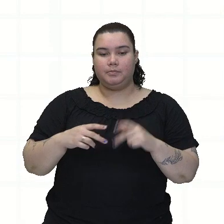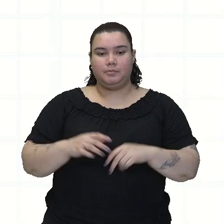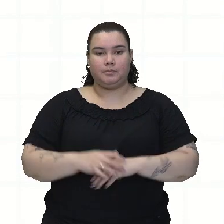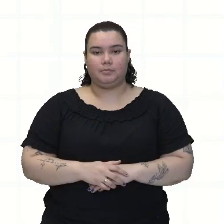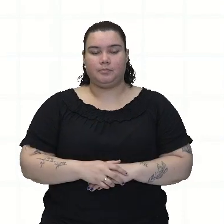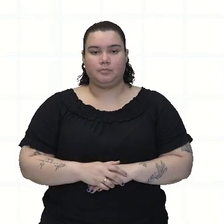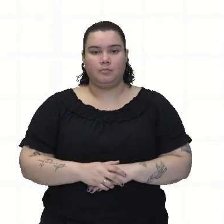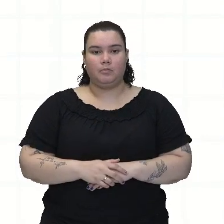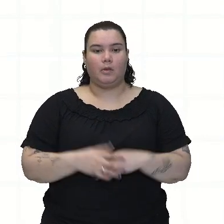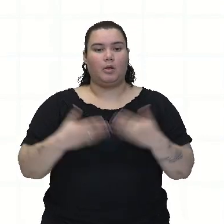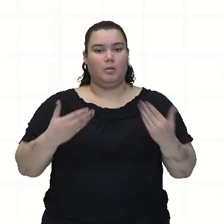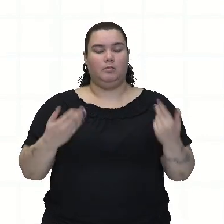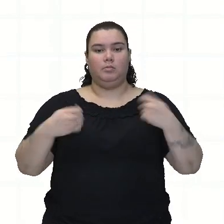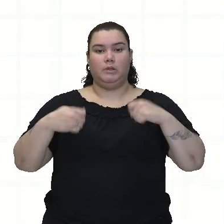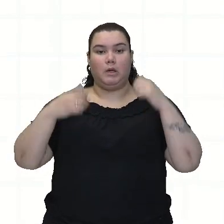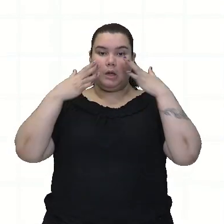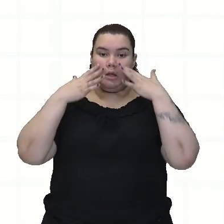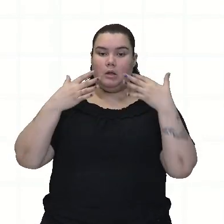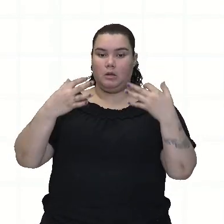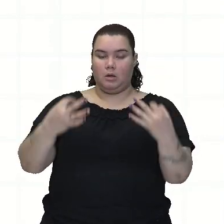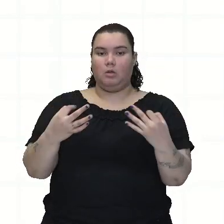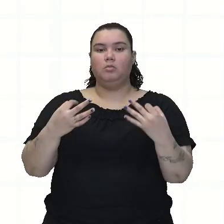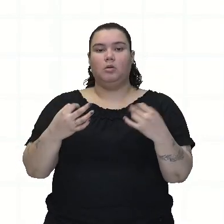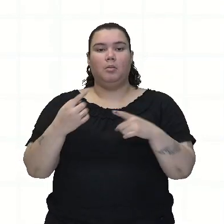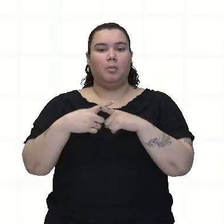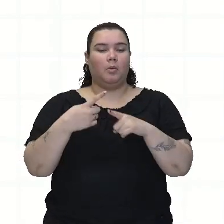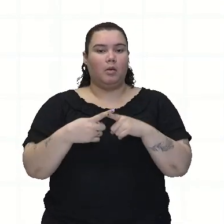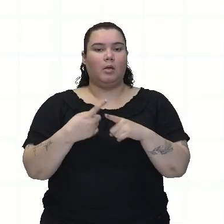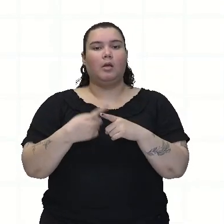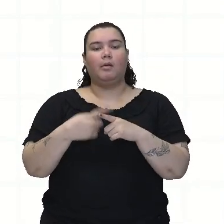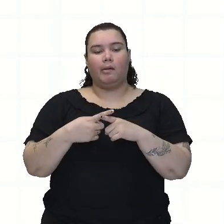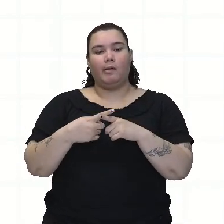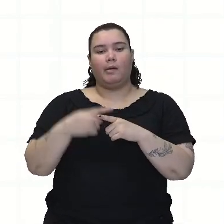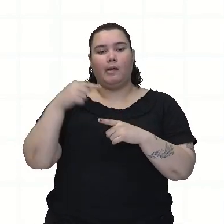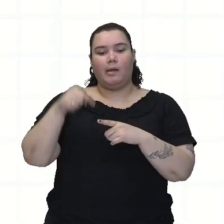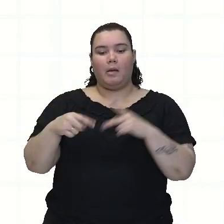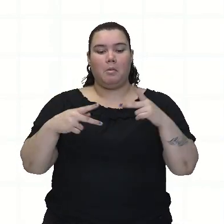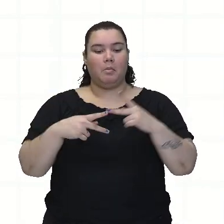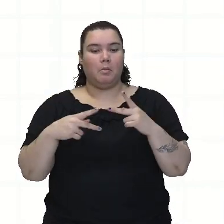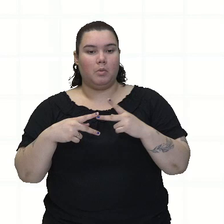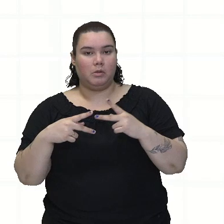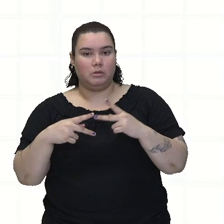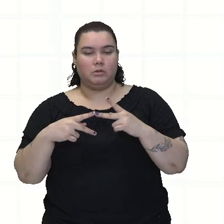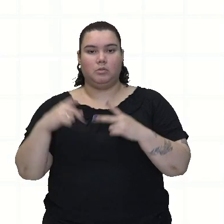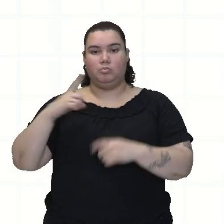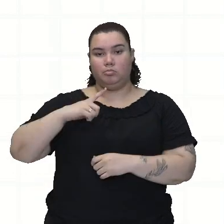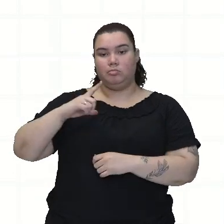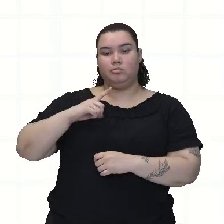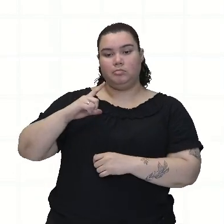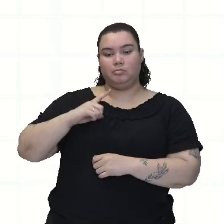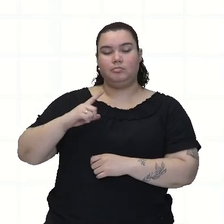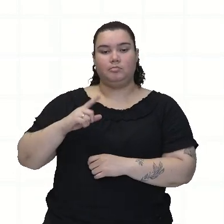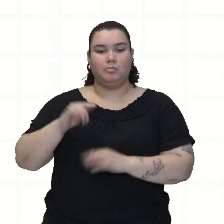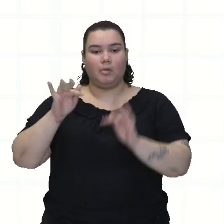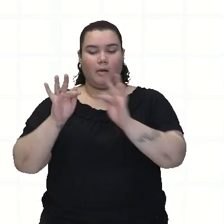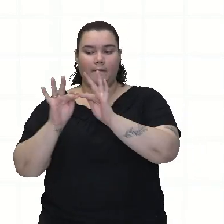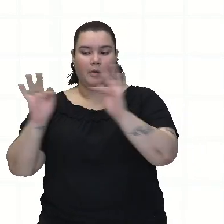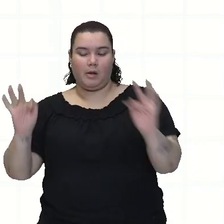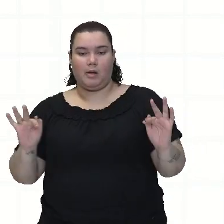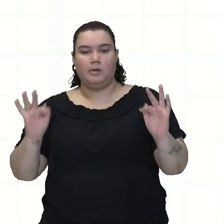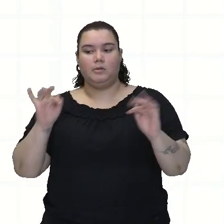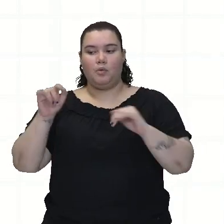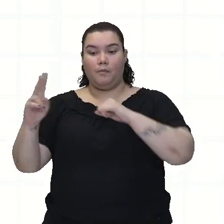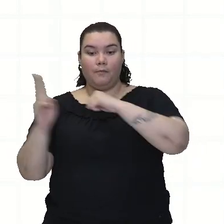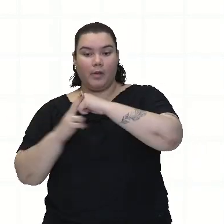Muito atentos, então. Eu tenho que ter muita atenção para ver se há uma preposição entre o meu verbo